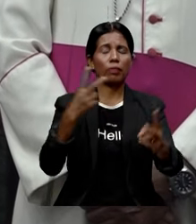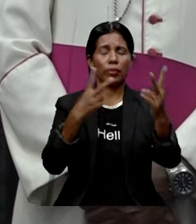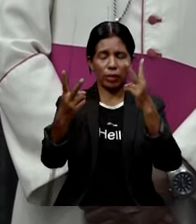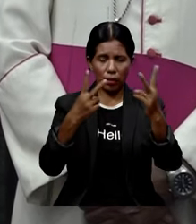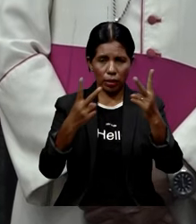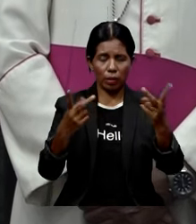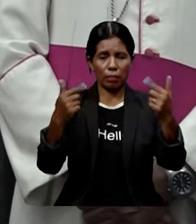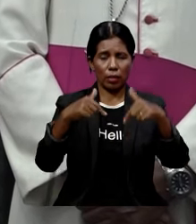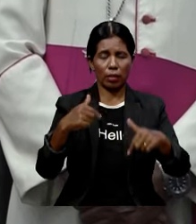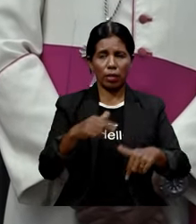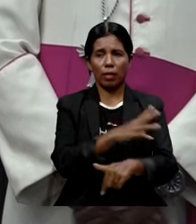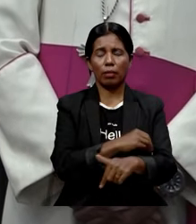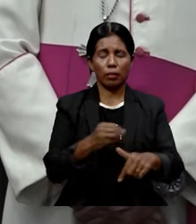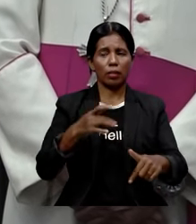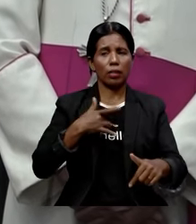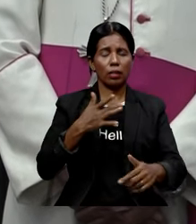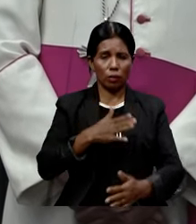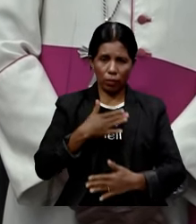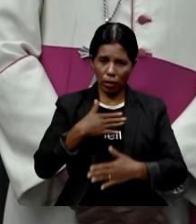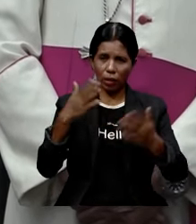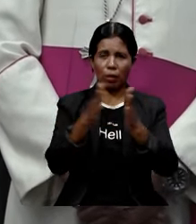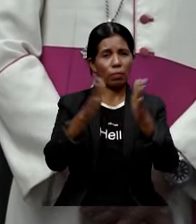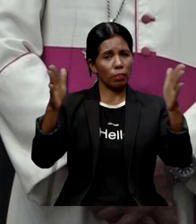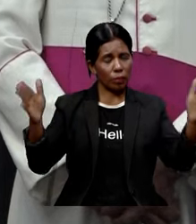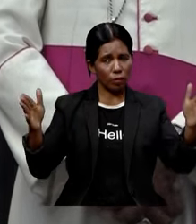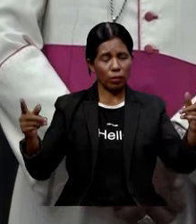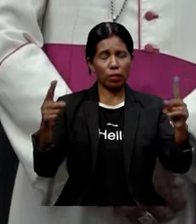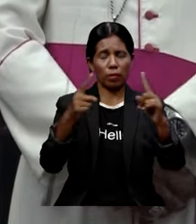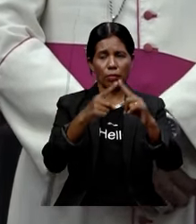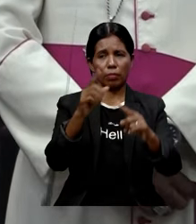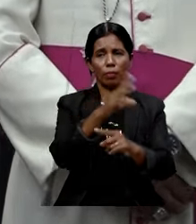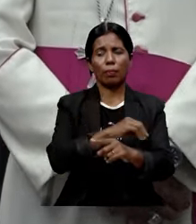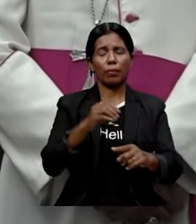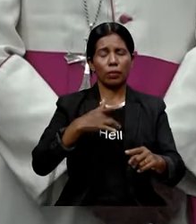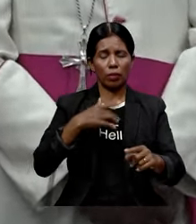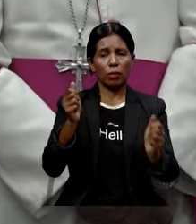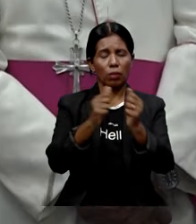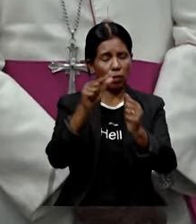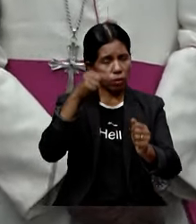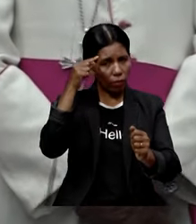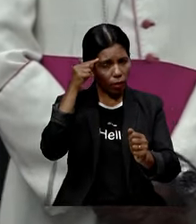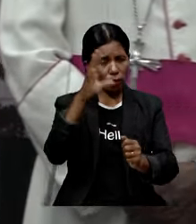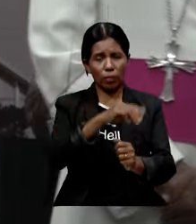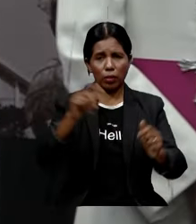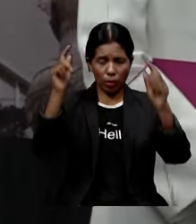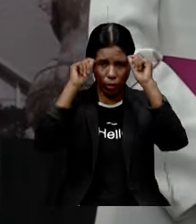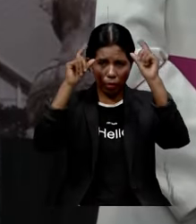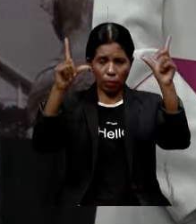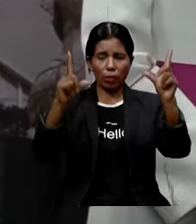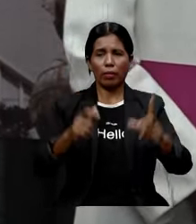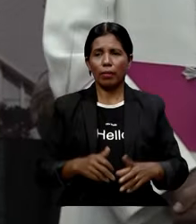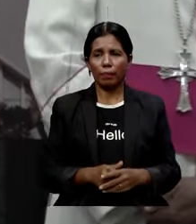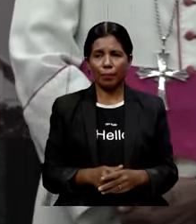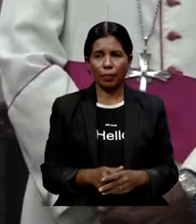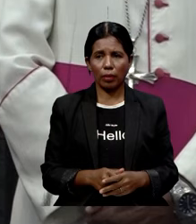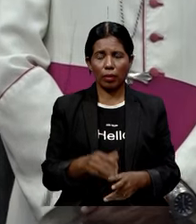grande satisfação alegria e gratidão ao governo de Timor que